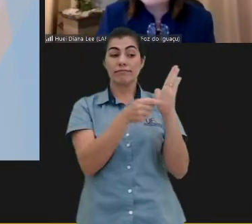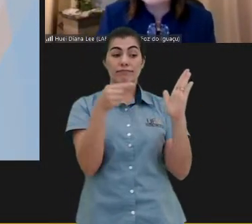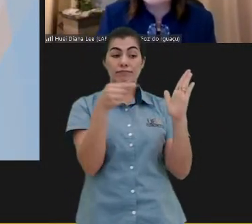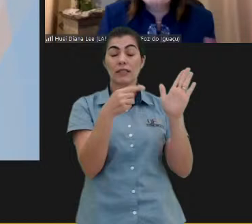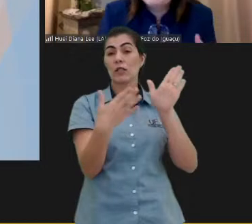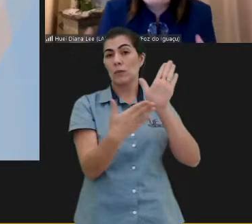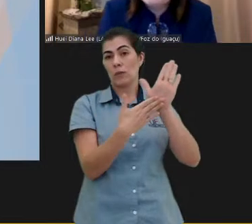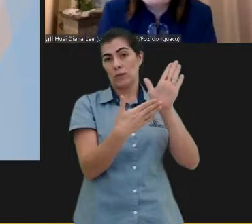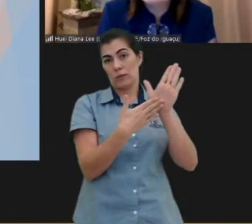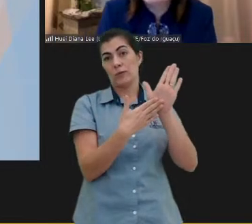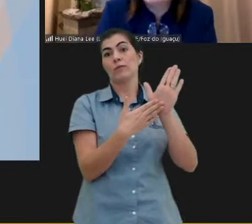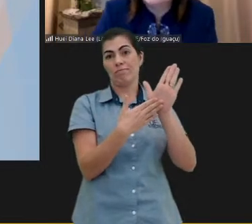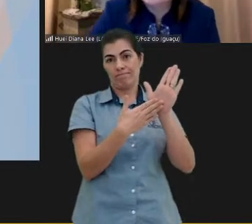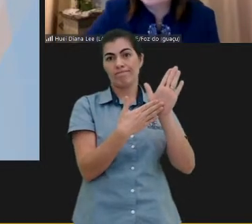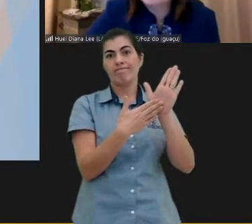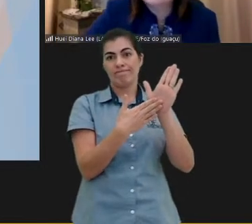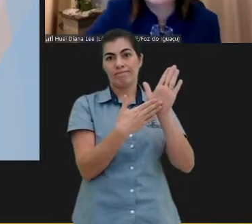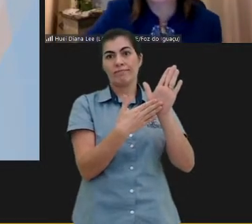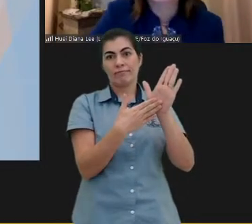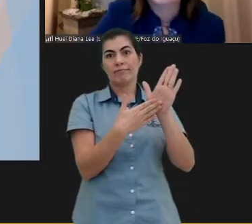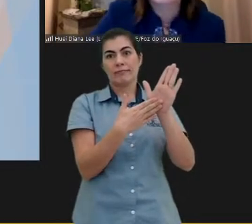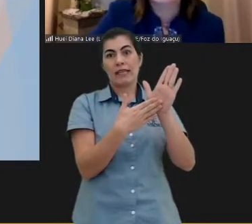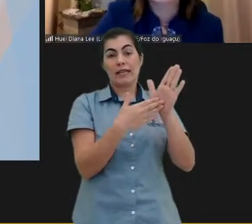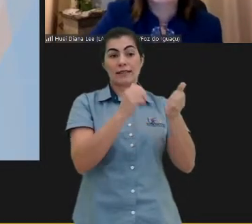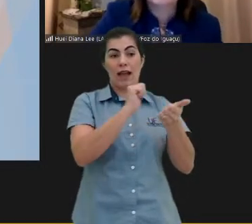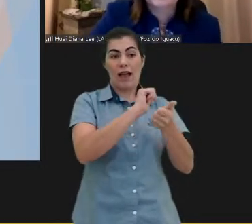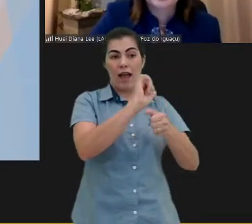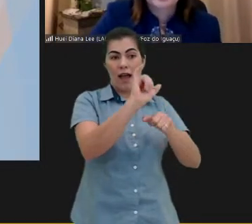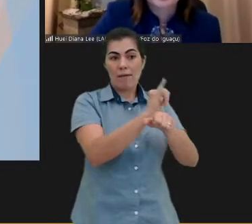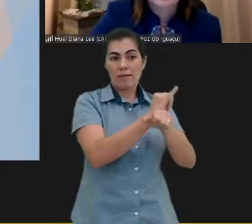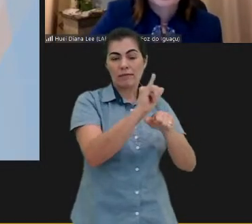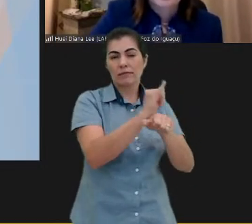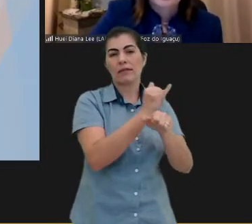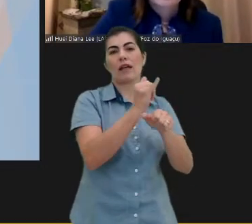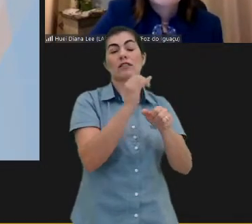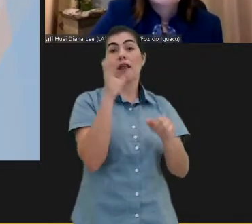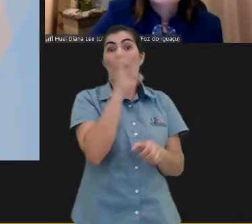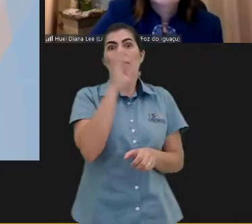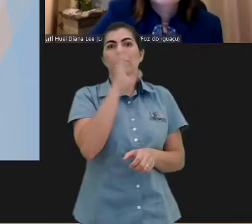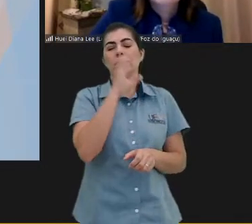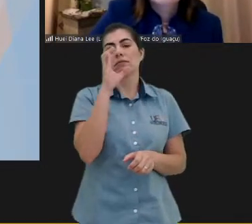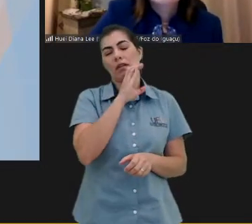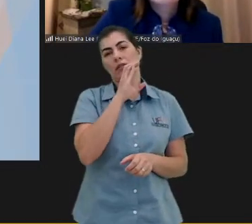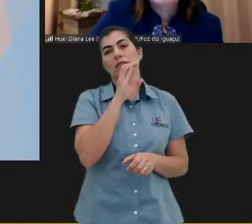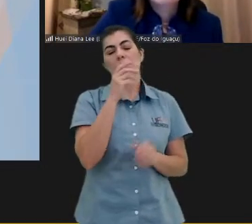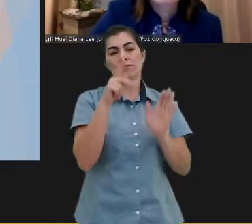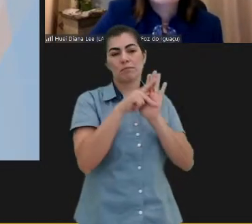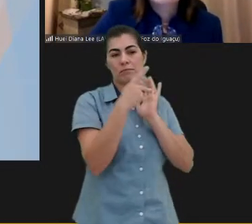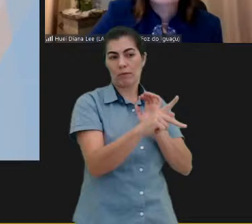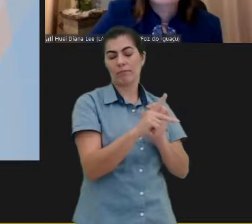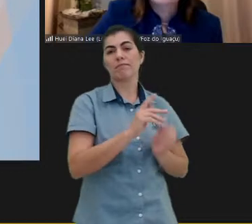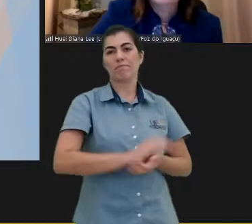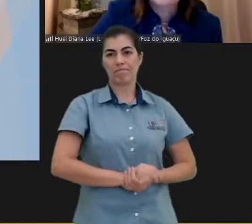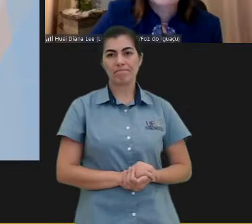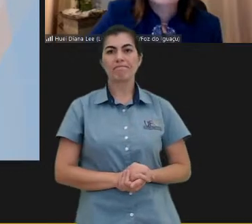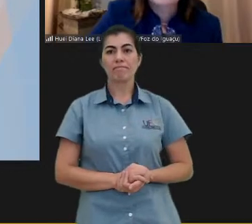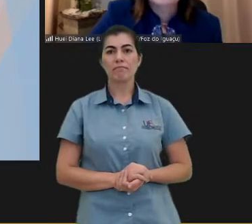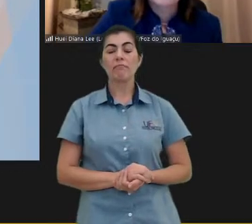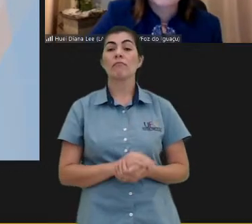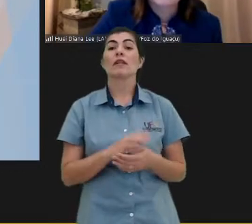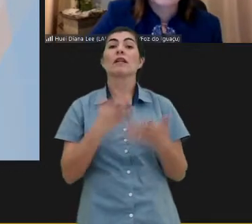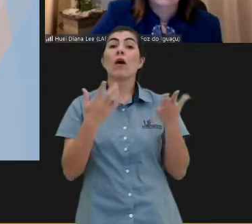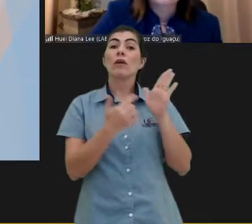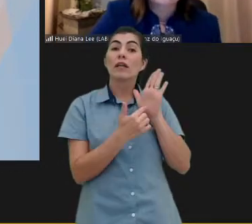propõe a fazer, imprimir essa habilidade de aprendizado à máquina. Então, eu queria mostrar para vocês qual o tamanho